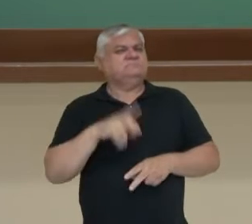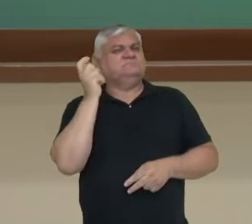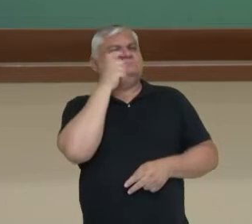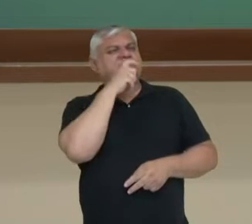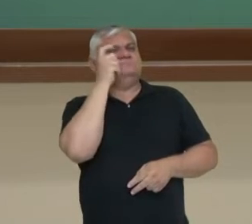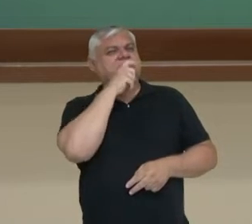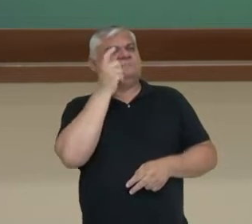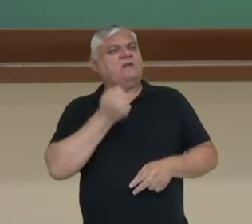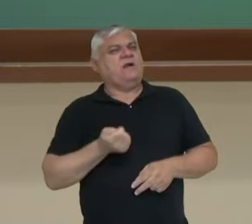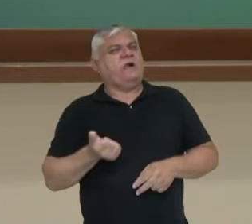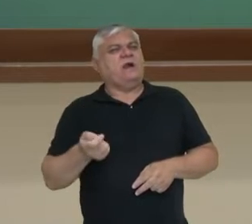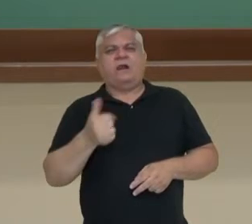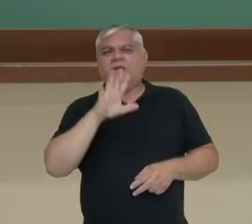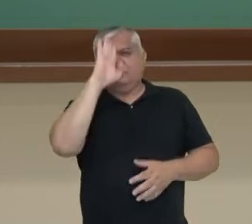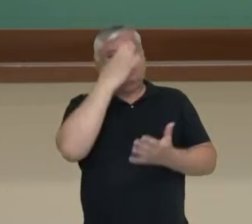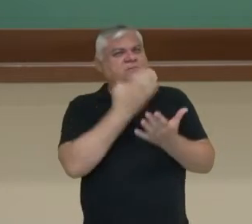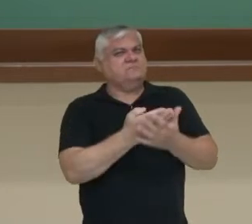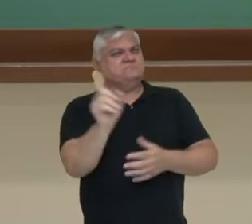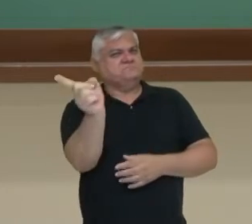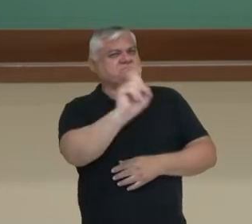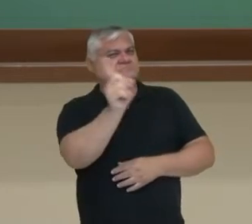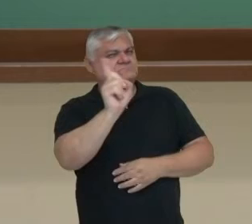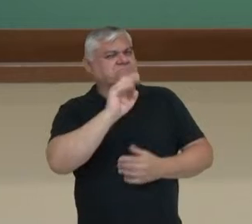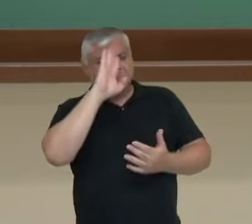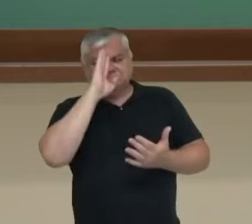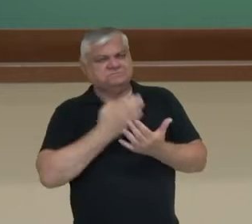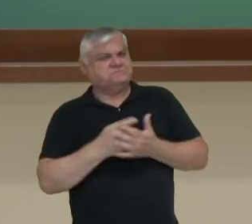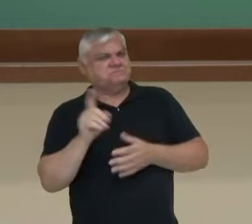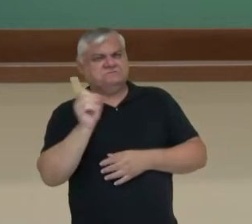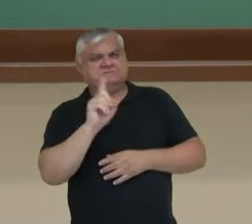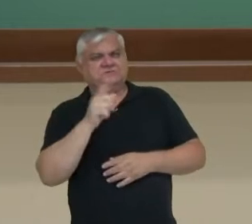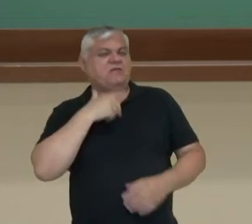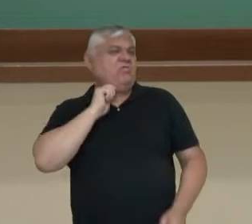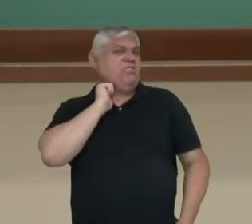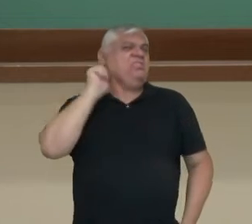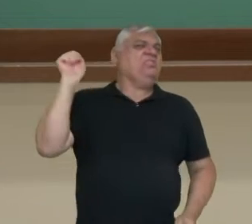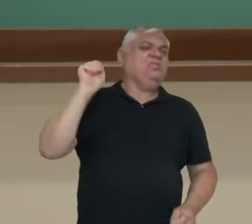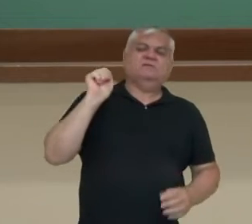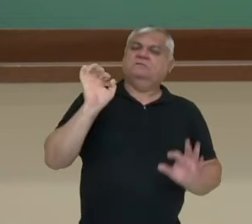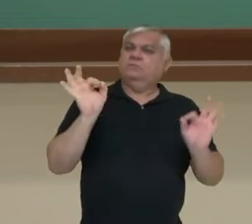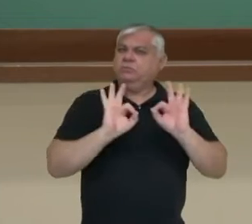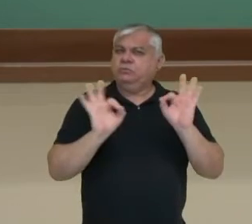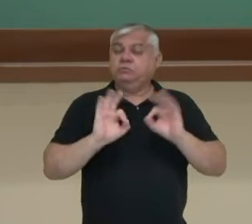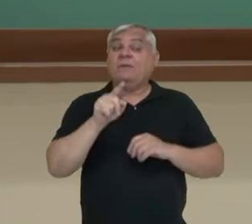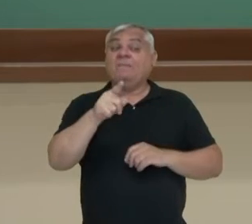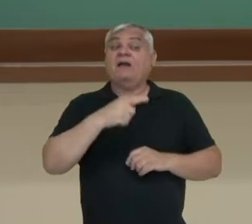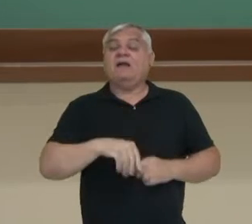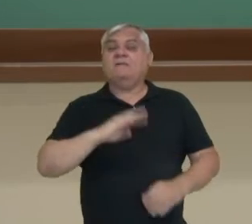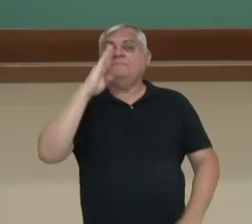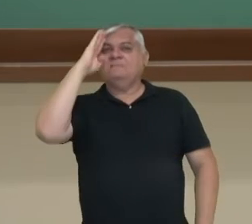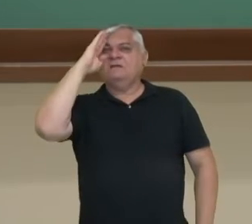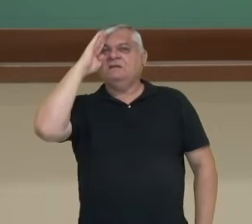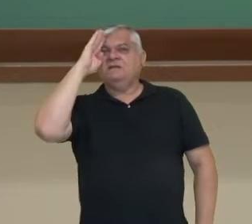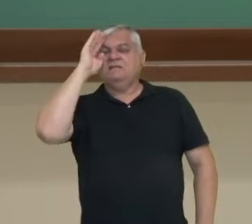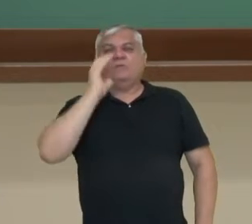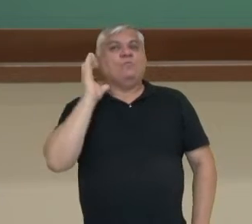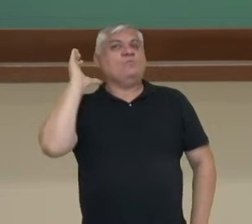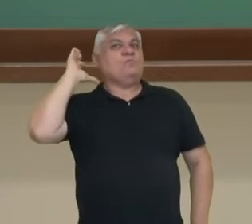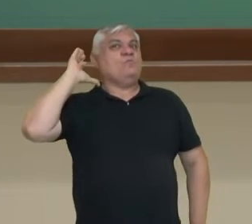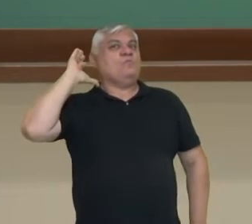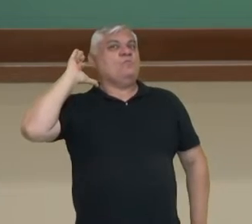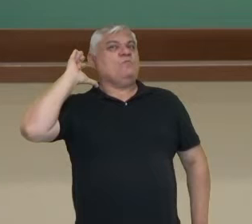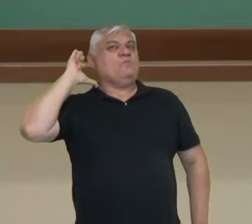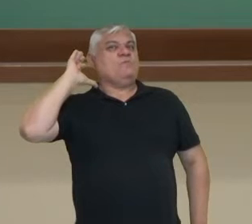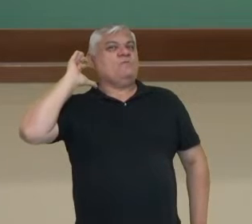notícia o pessoal não acreditou. Eles começaram a ver, talvez, que o regime militar estivesse cometendo crimes e